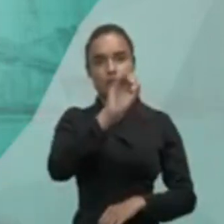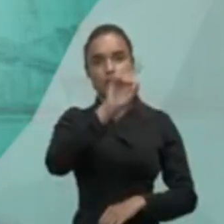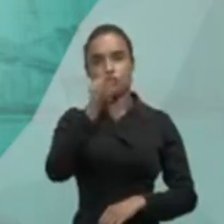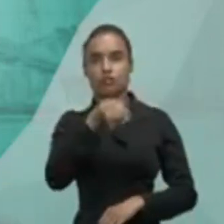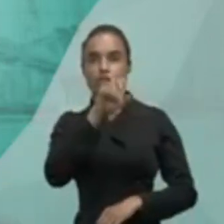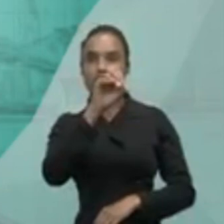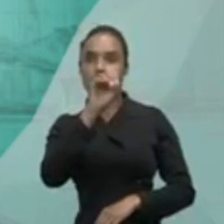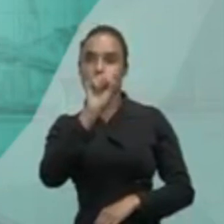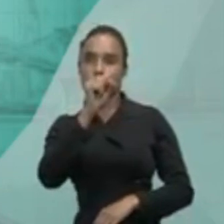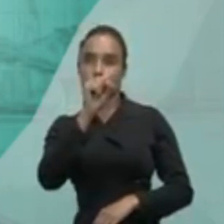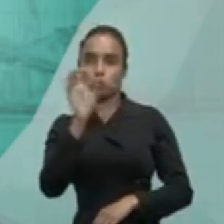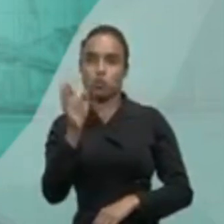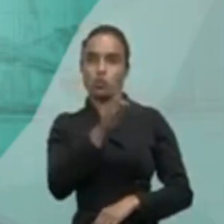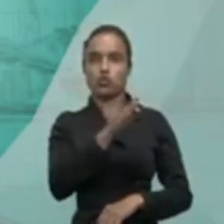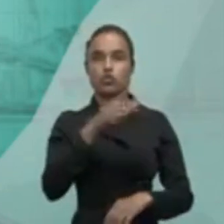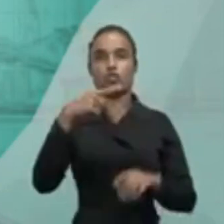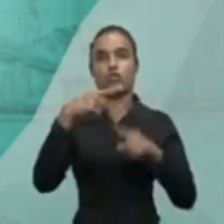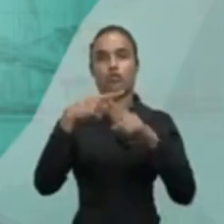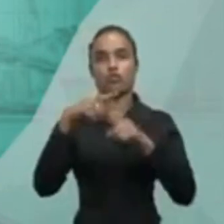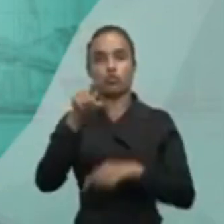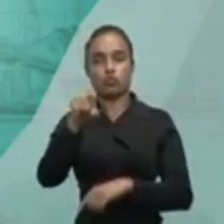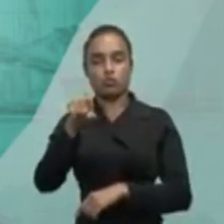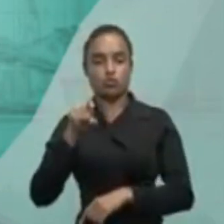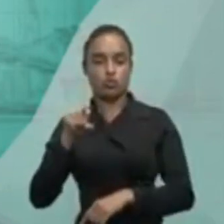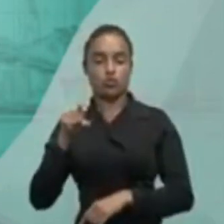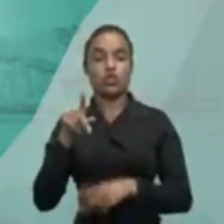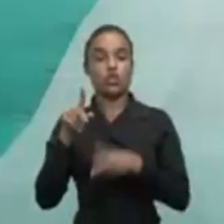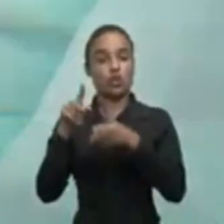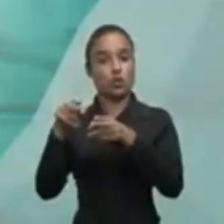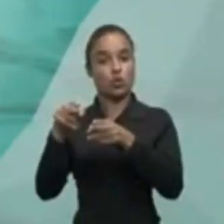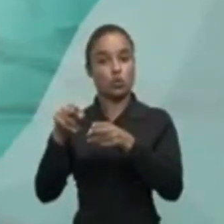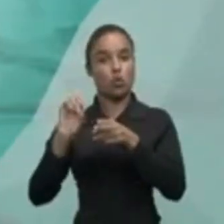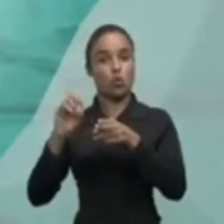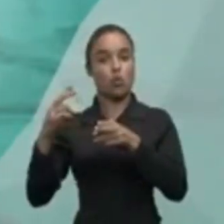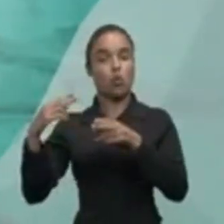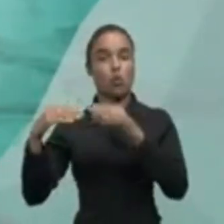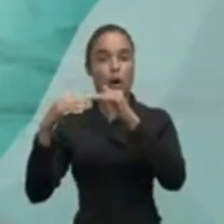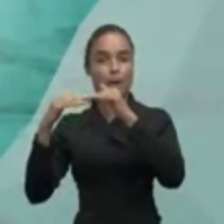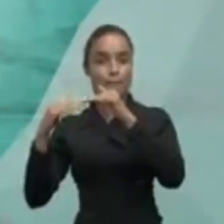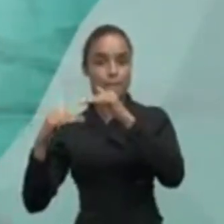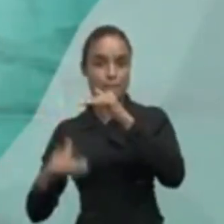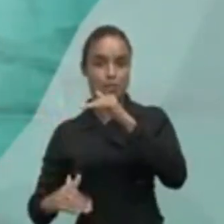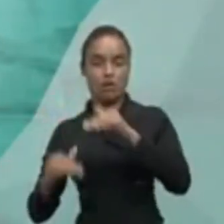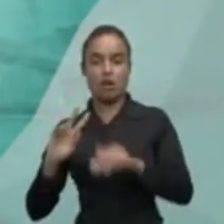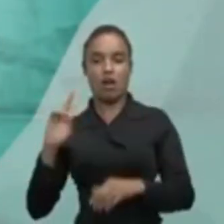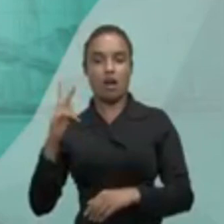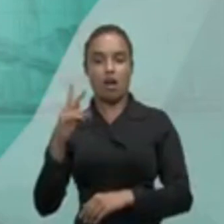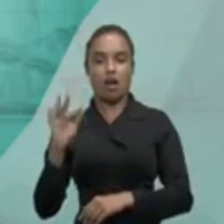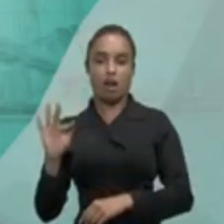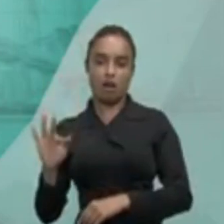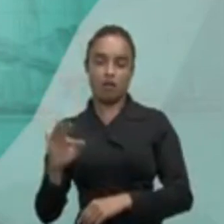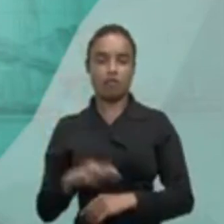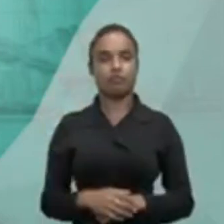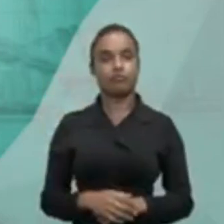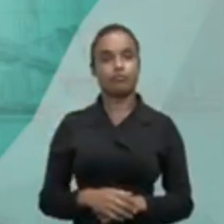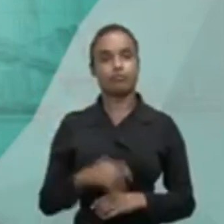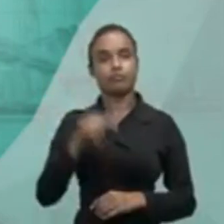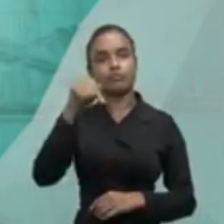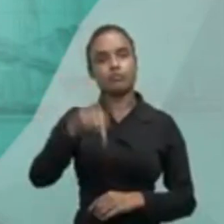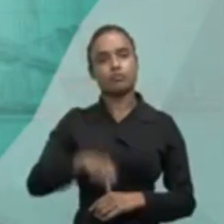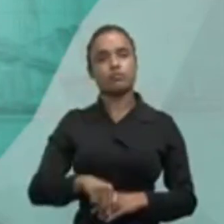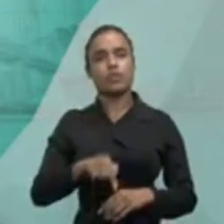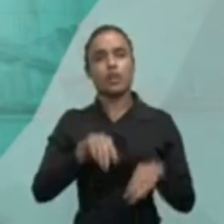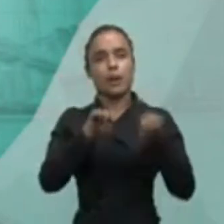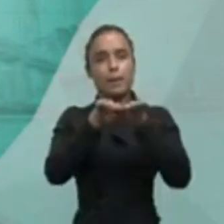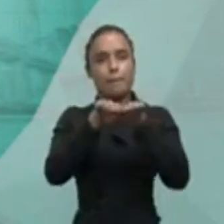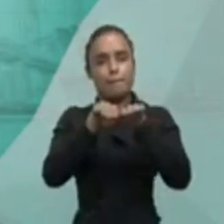que deve ser menor ou igual à espessura da laje HF. Já a mesa totalmente comprimida é mais utilizada em lajes